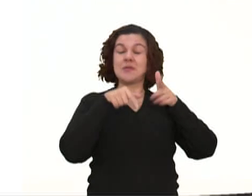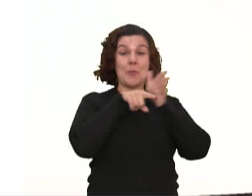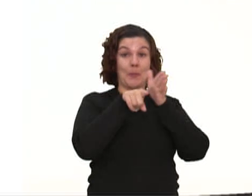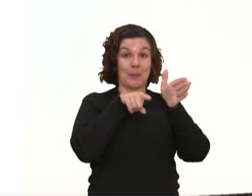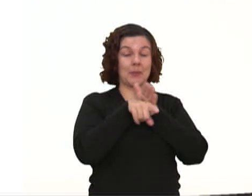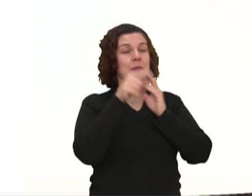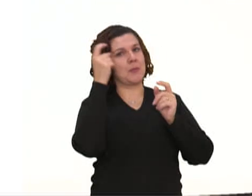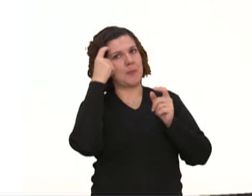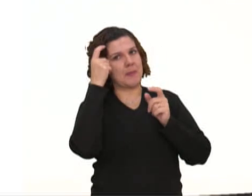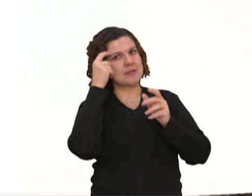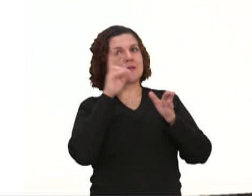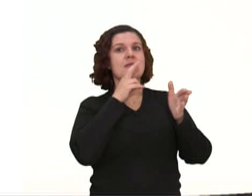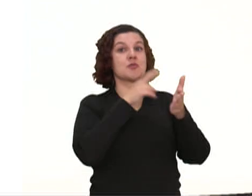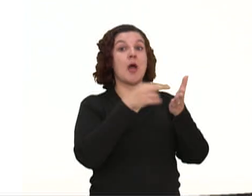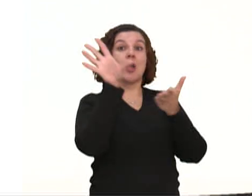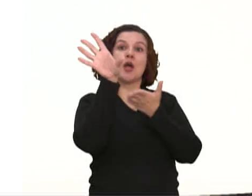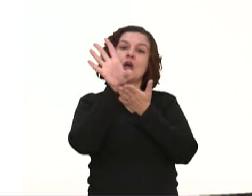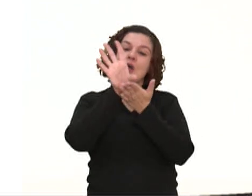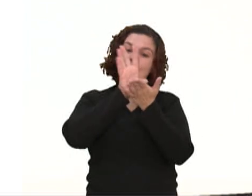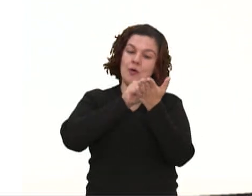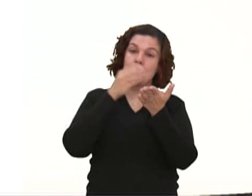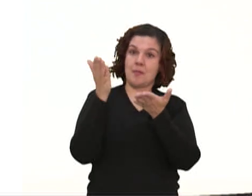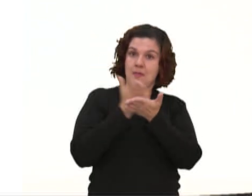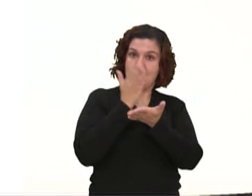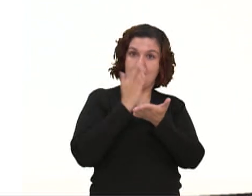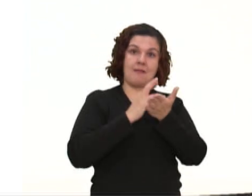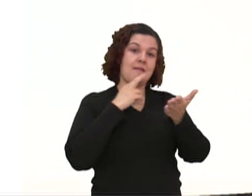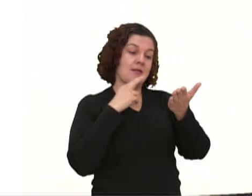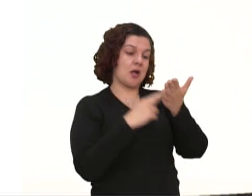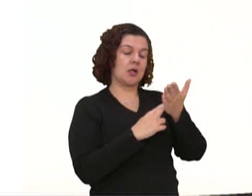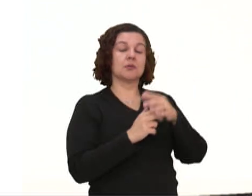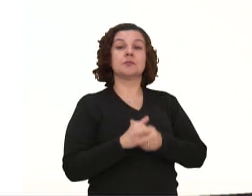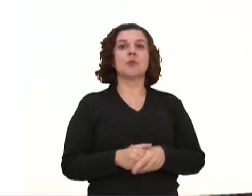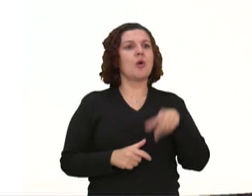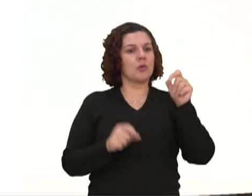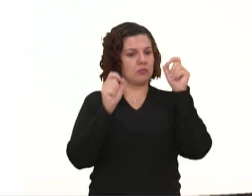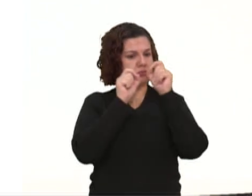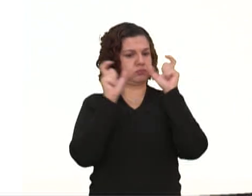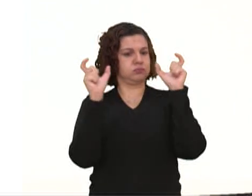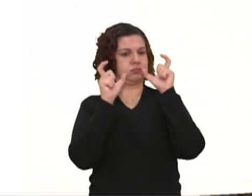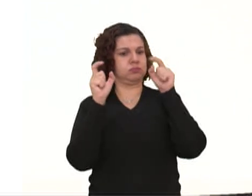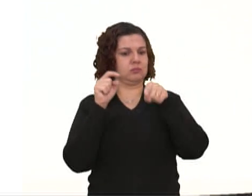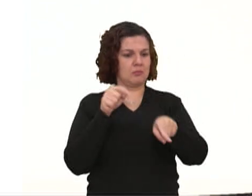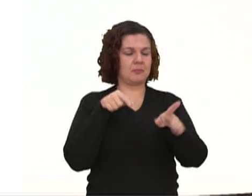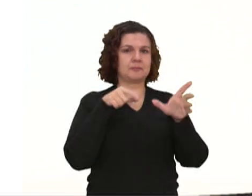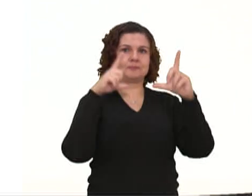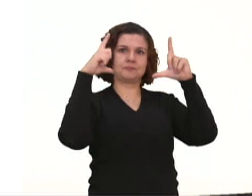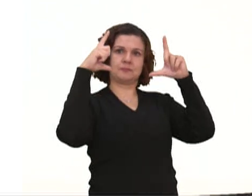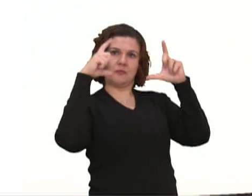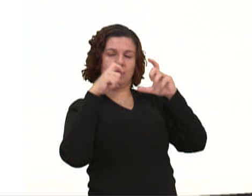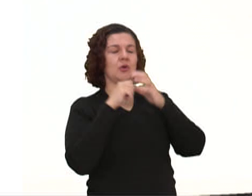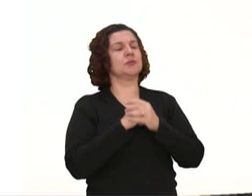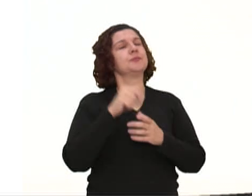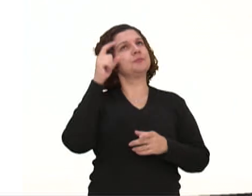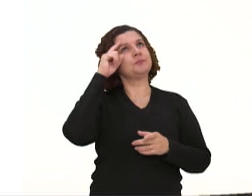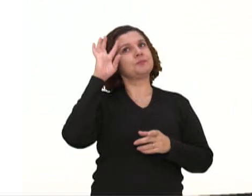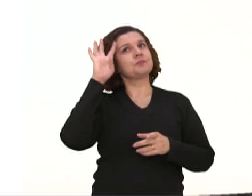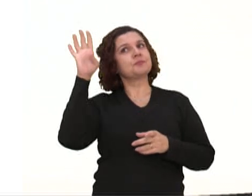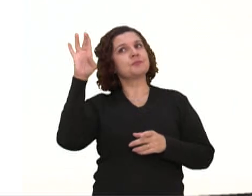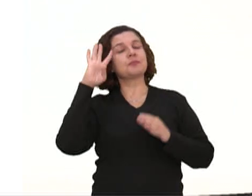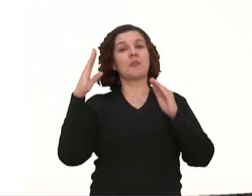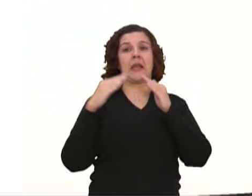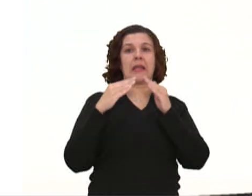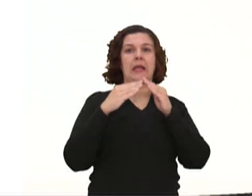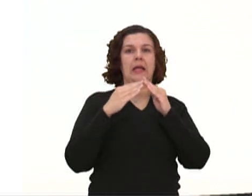responderem, copiarem no caderno de vocês e responderem. O que chama a tua atenção nesta imagem? Então reflita em casa aí,